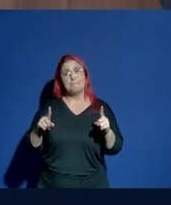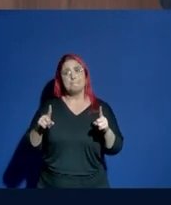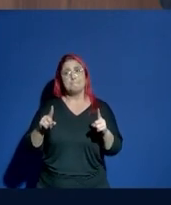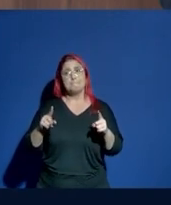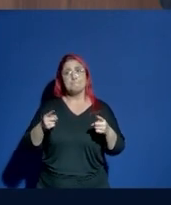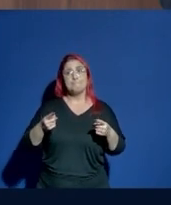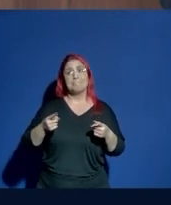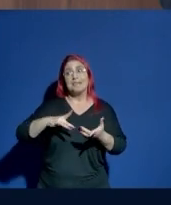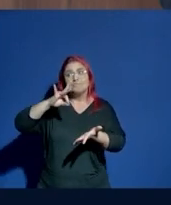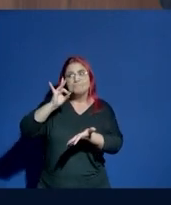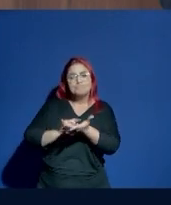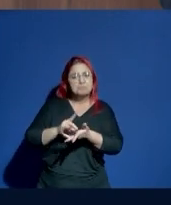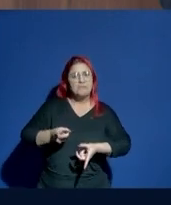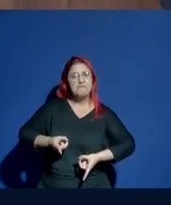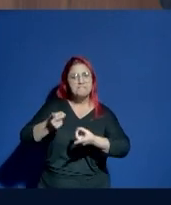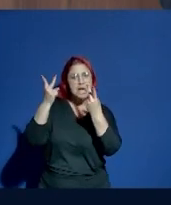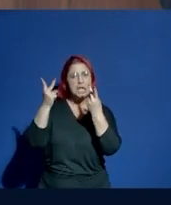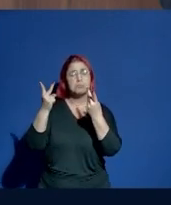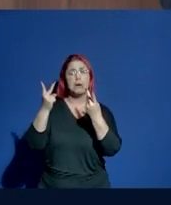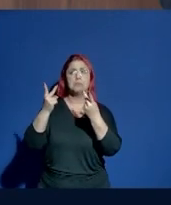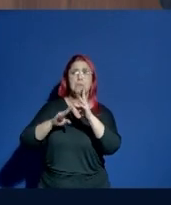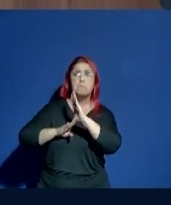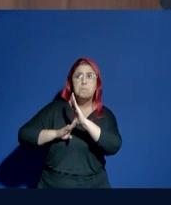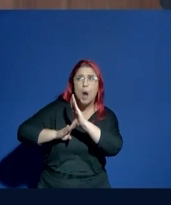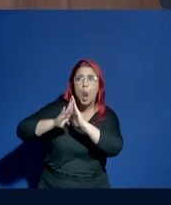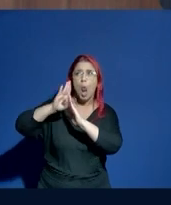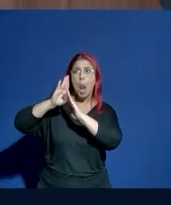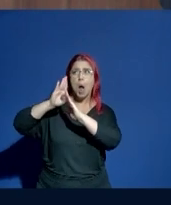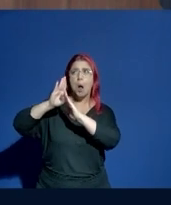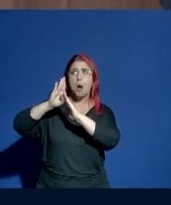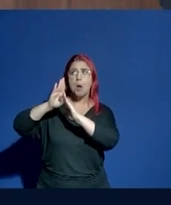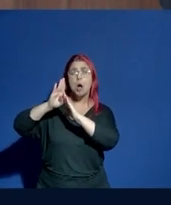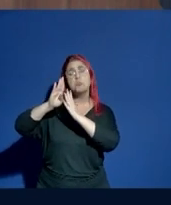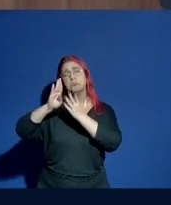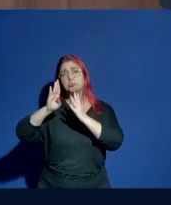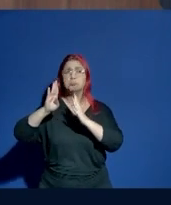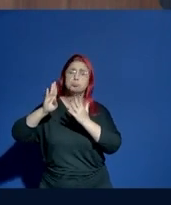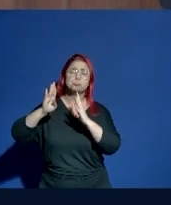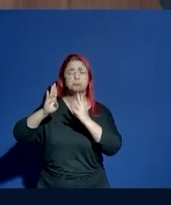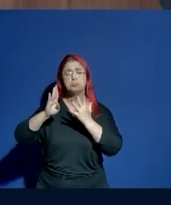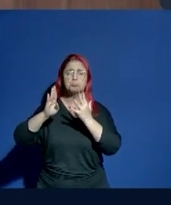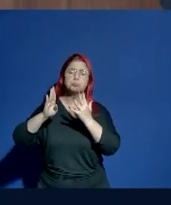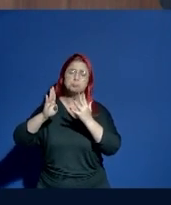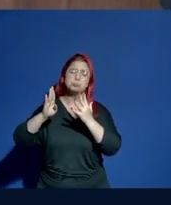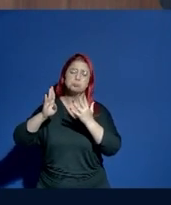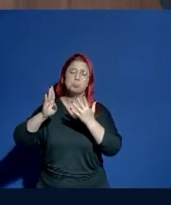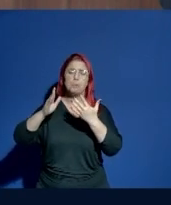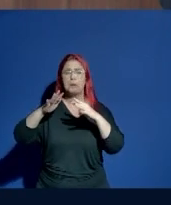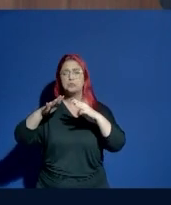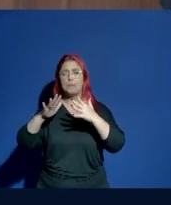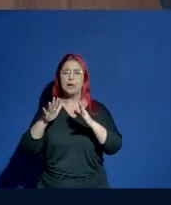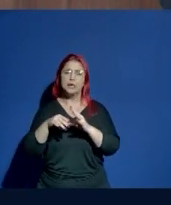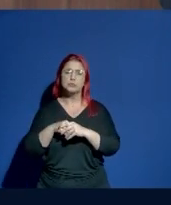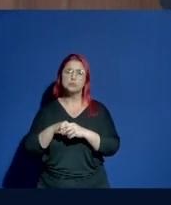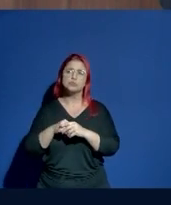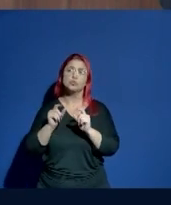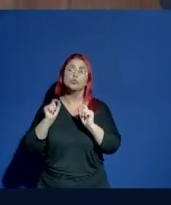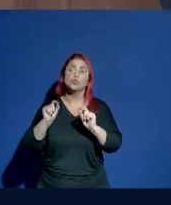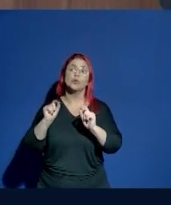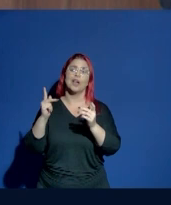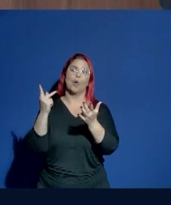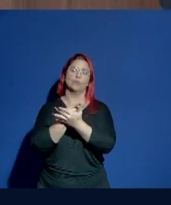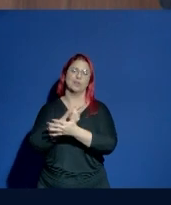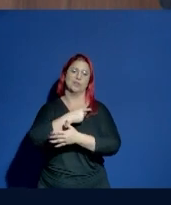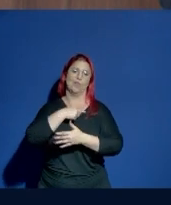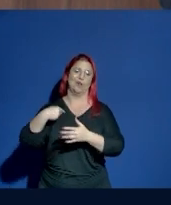em vendas com uma pujança tão razoavelmente, ou que se aproximasse do que aconteceu com a